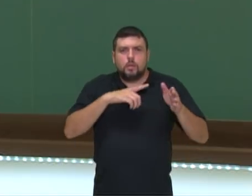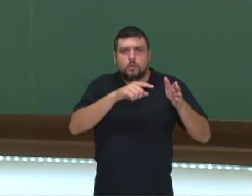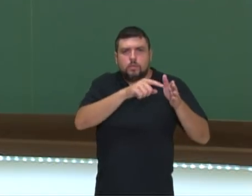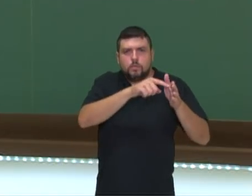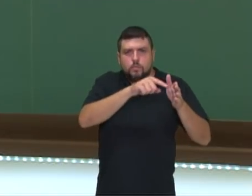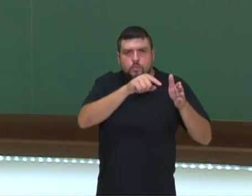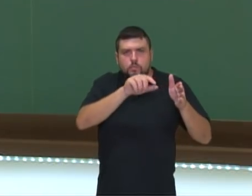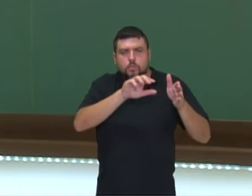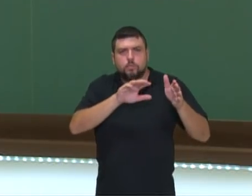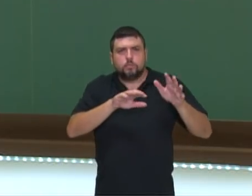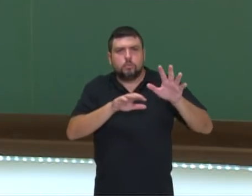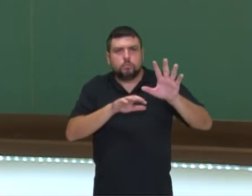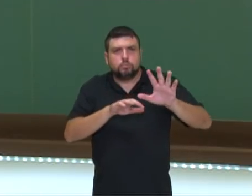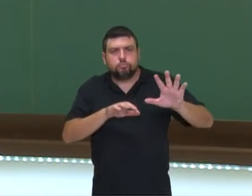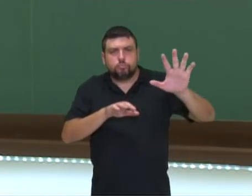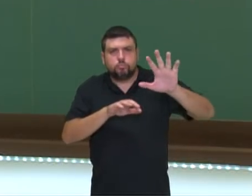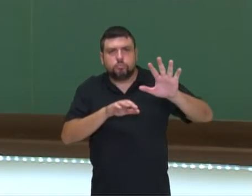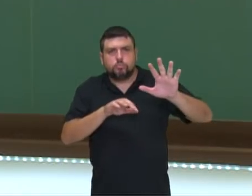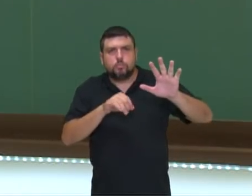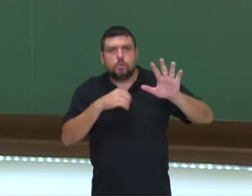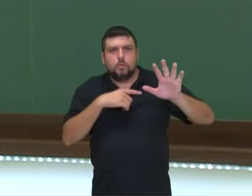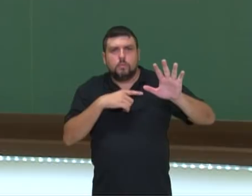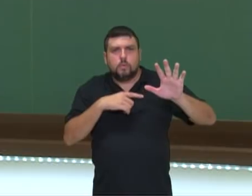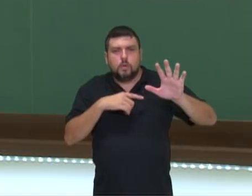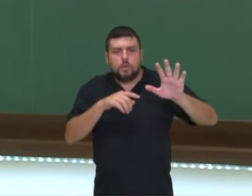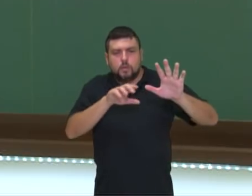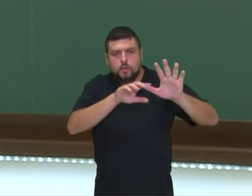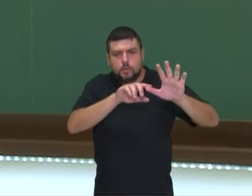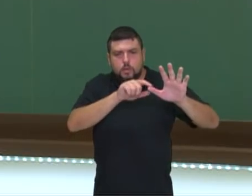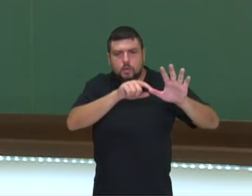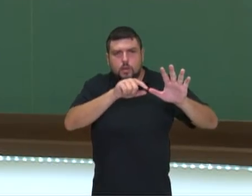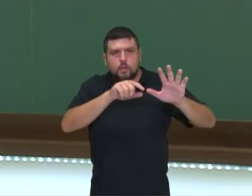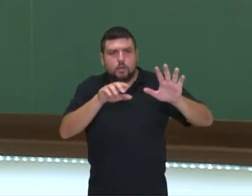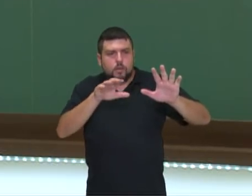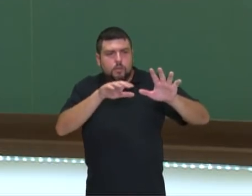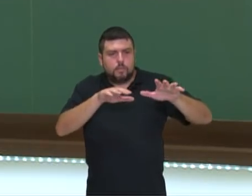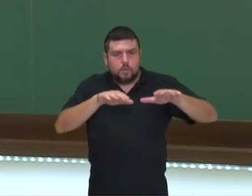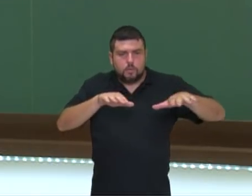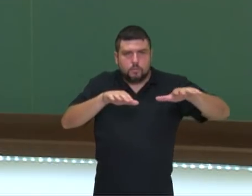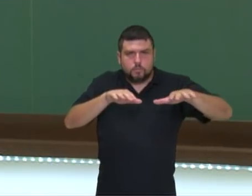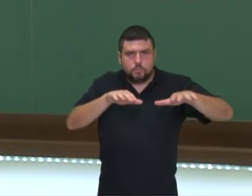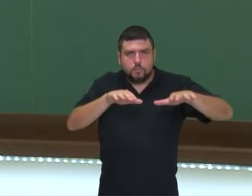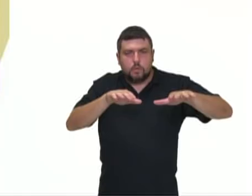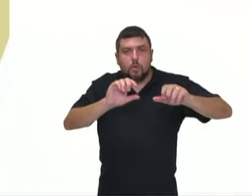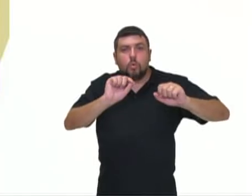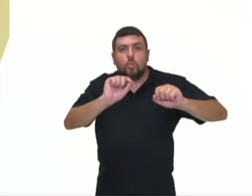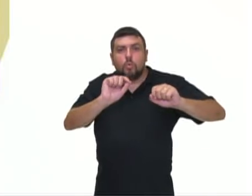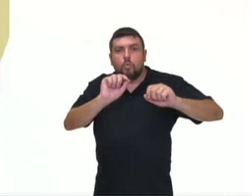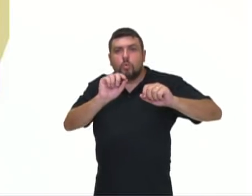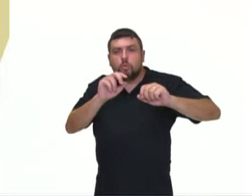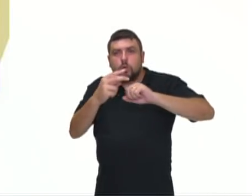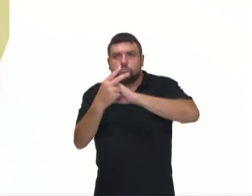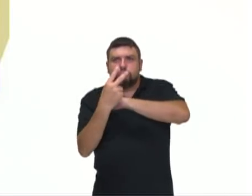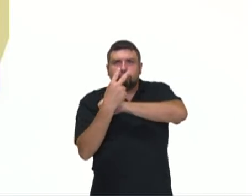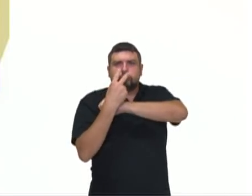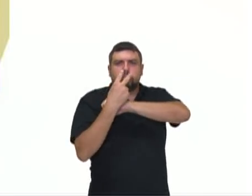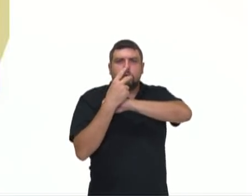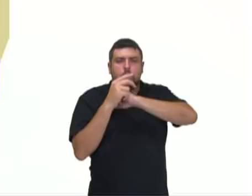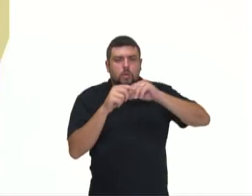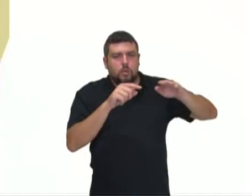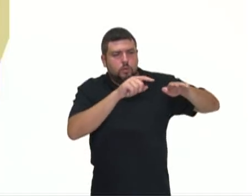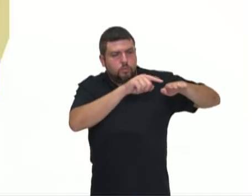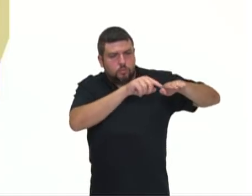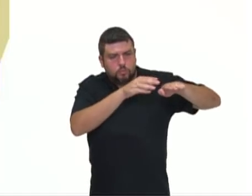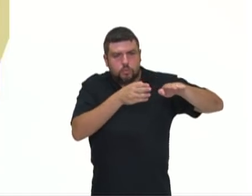então da zona de defesa do voleibol, enquanto essa parte aqui na frente vai ser chamada zona de